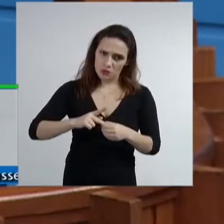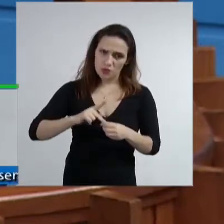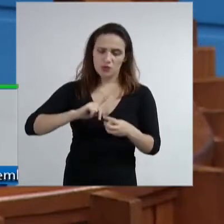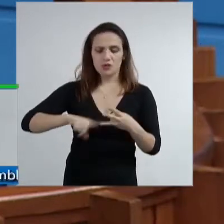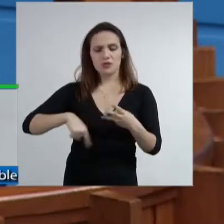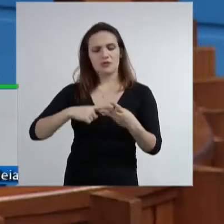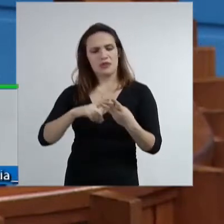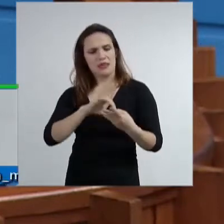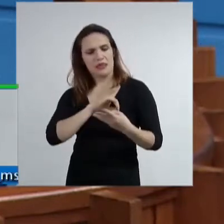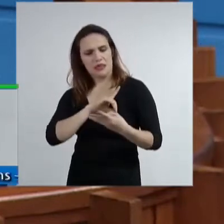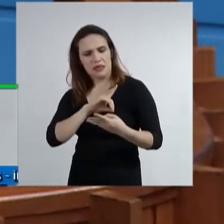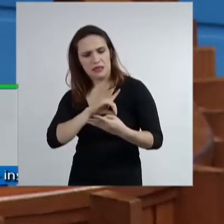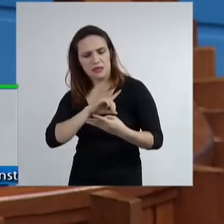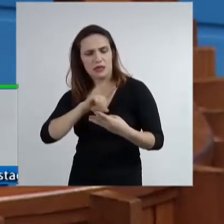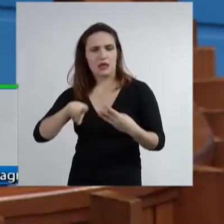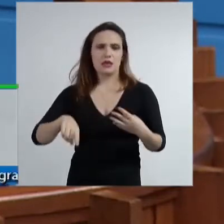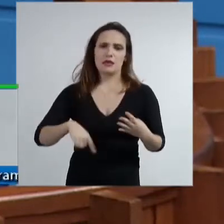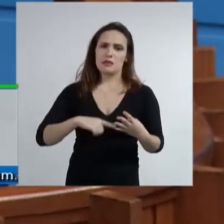delegada,